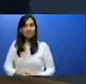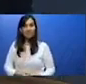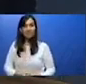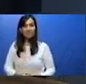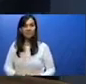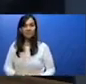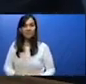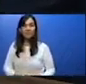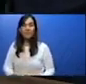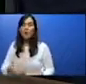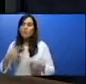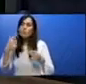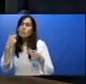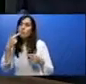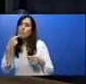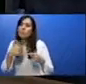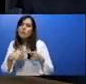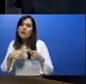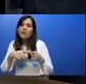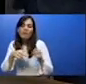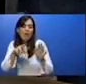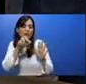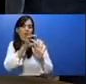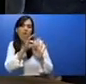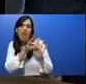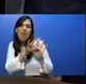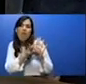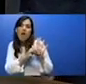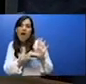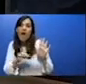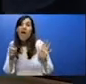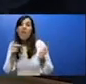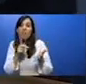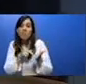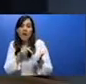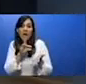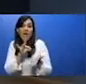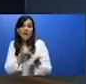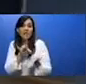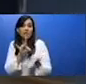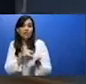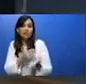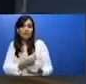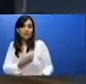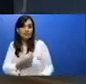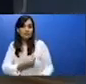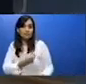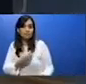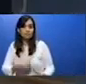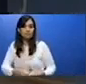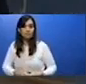os fatos reais da sua vida. Qual alternativa seria?